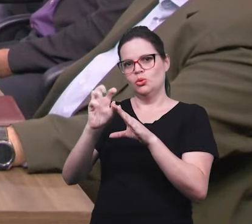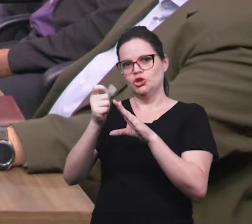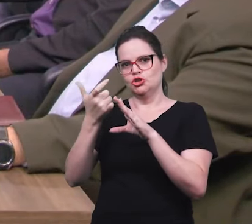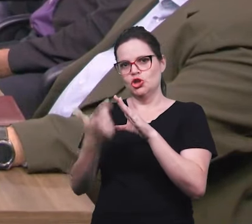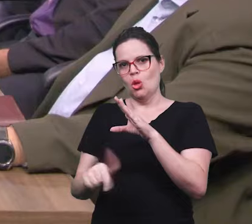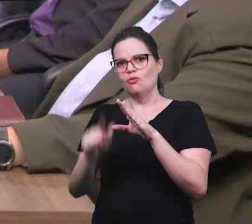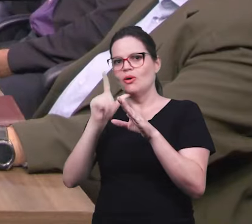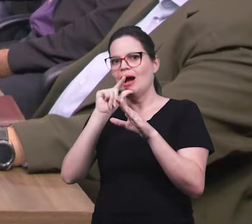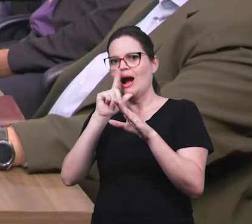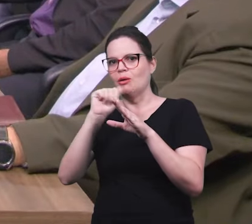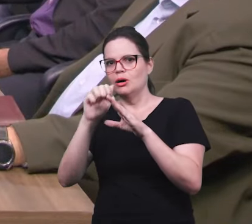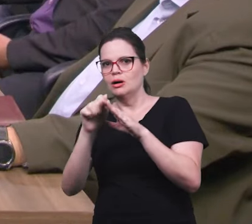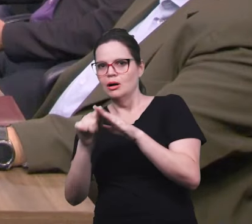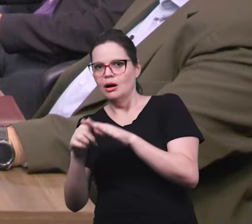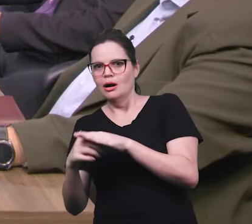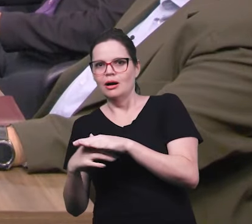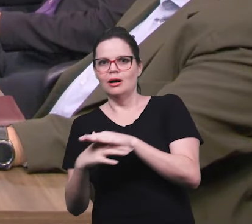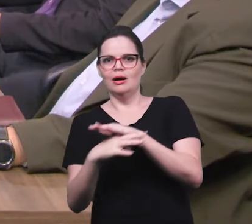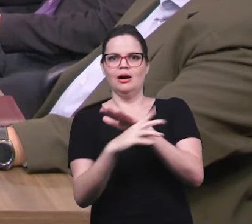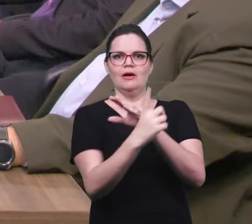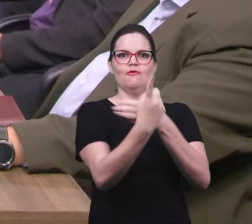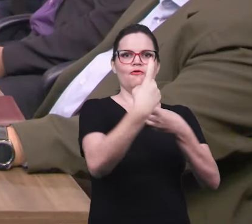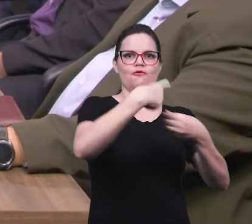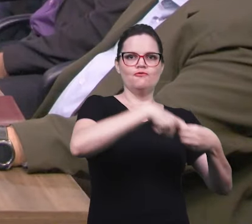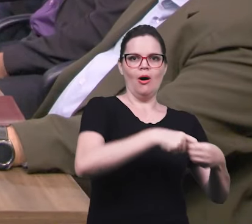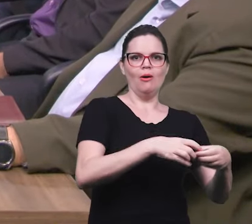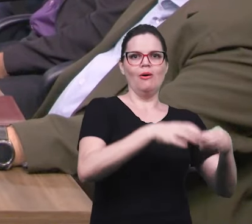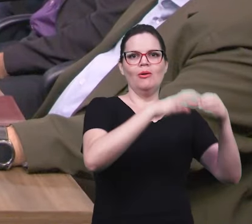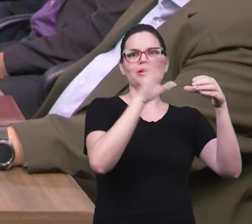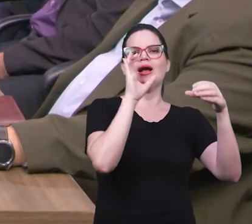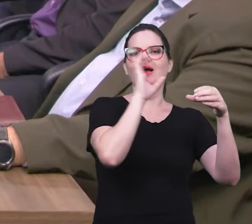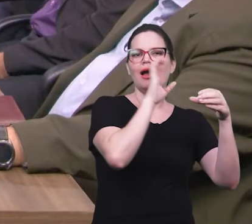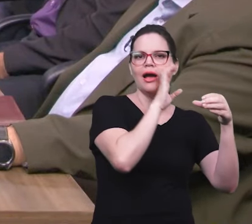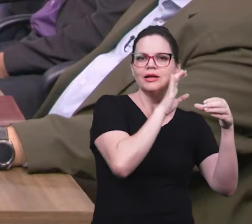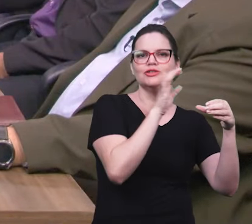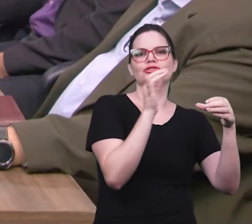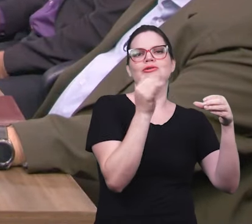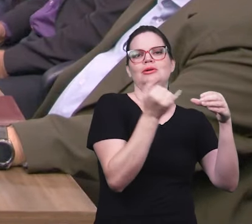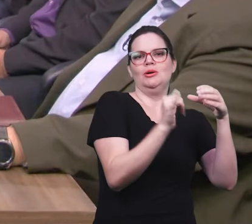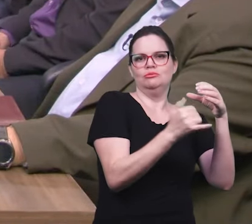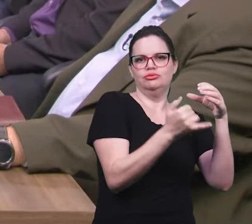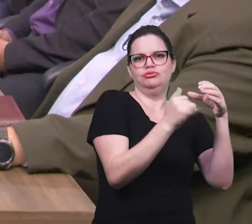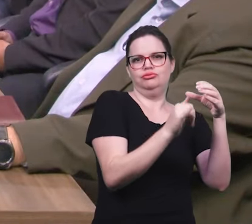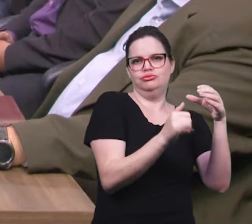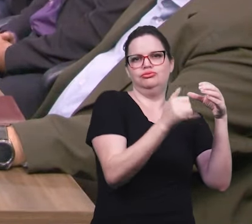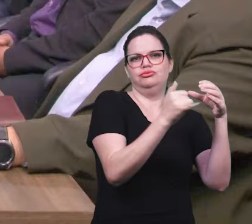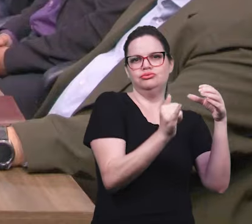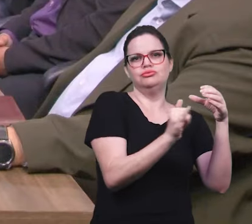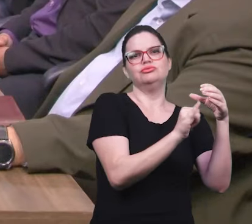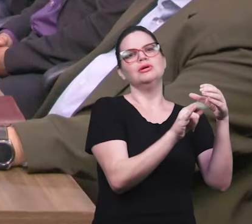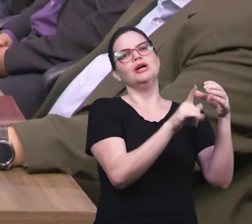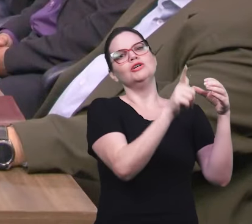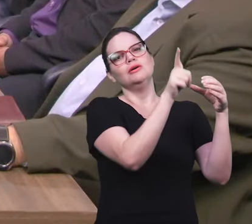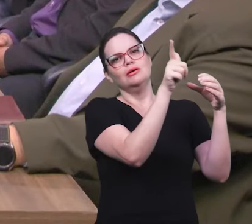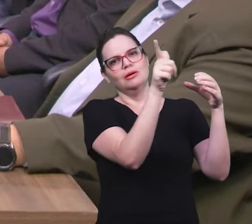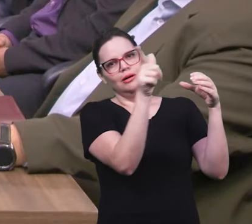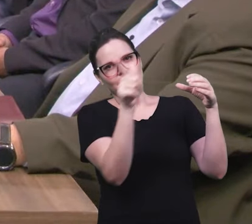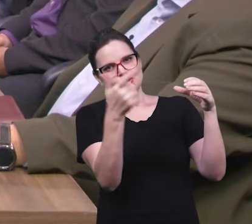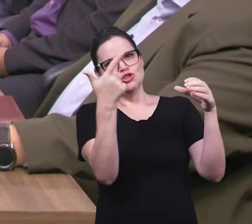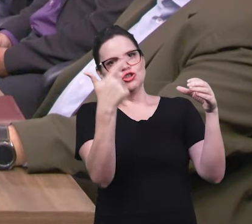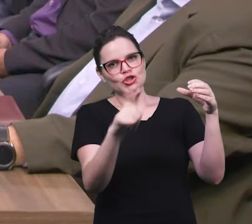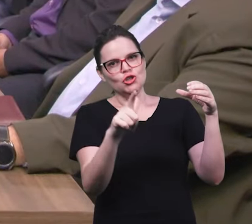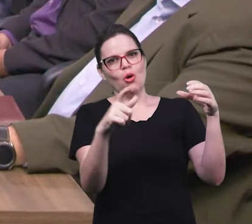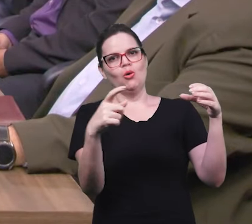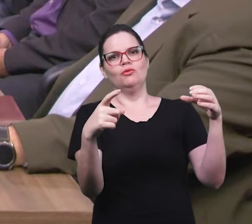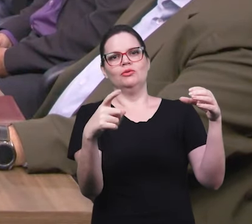circuito onde a água fica fechada circulando. Após condensar, ela é bombeada novamente para o vaso, troca calor e